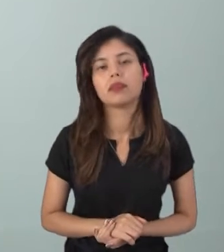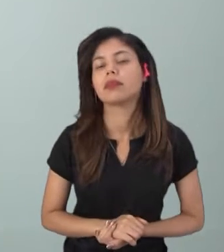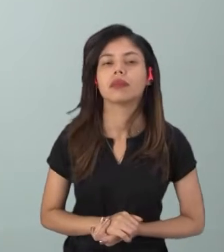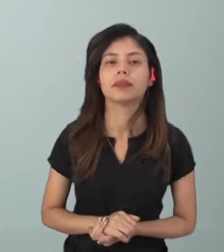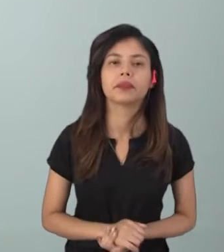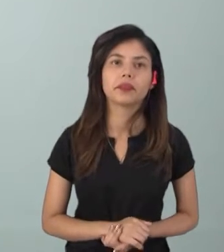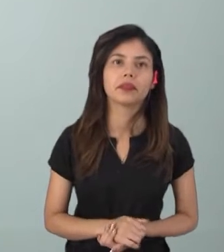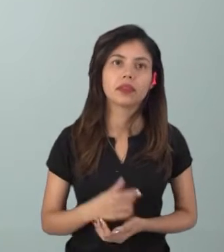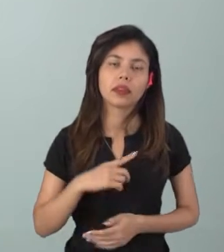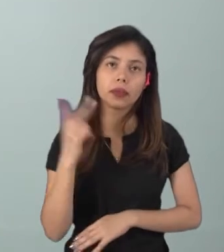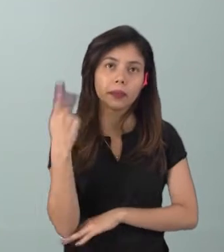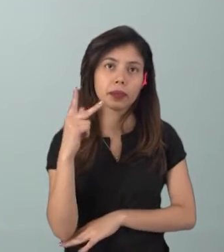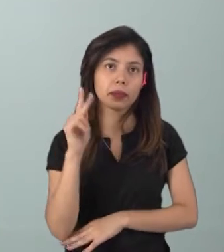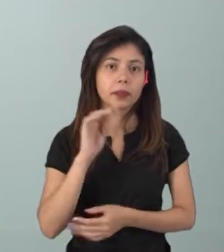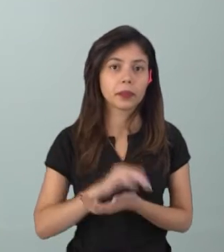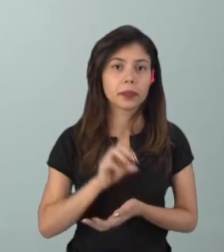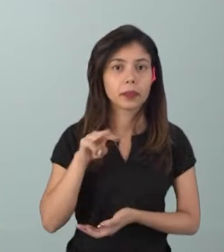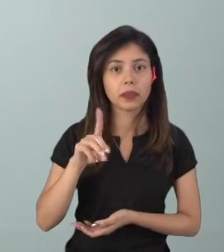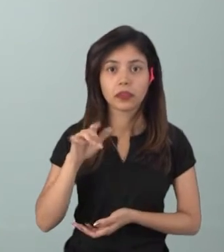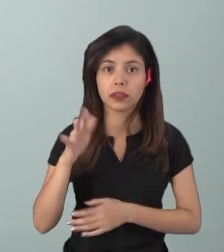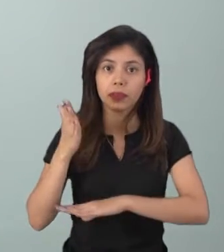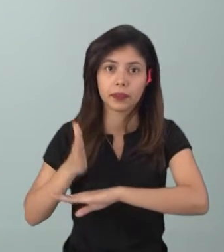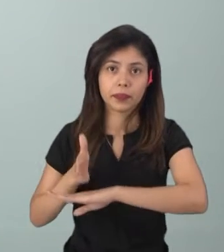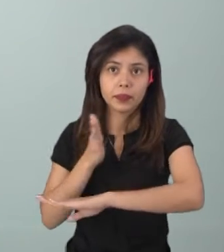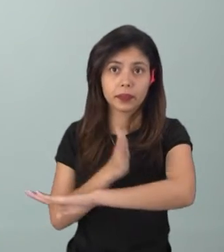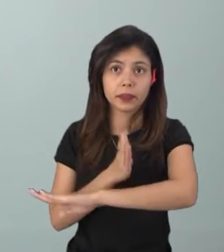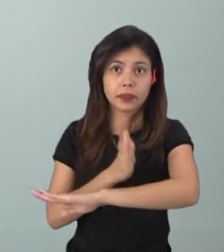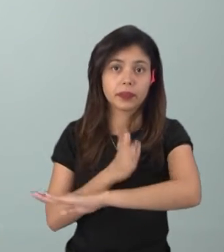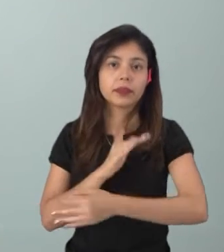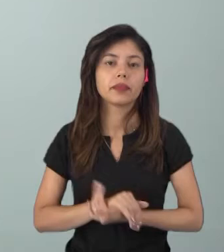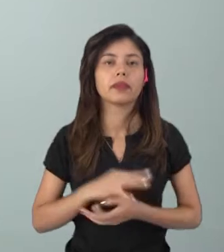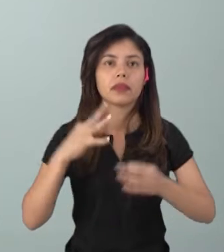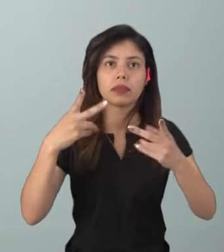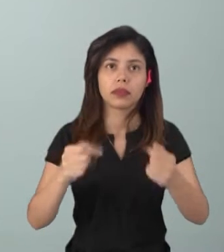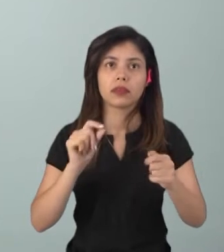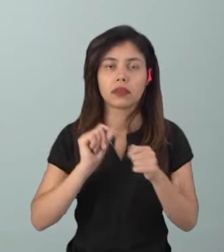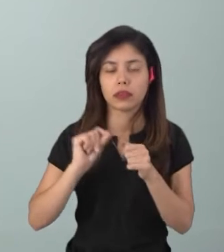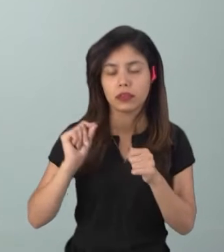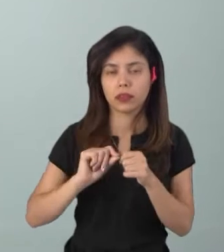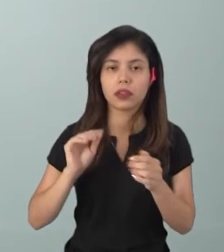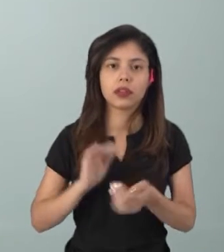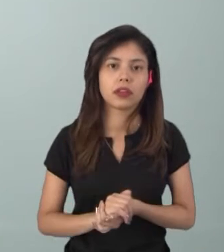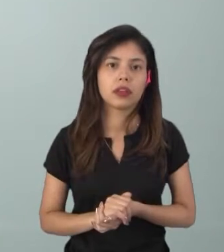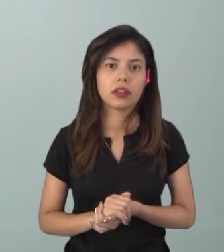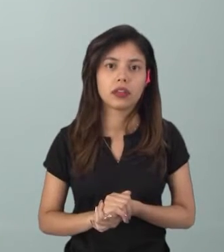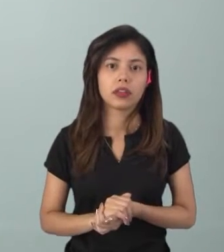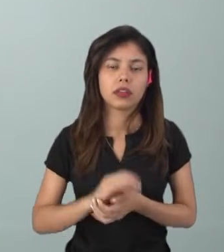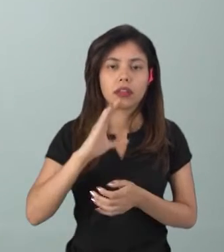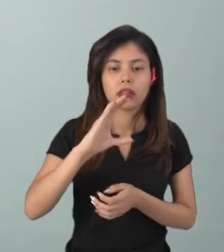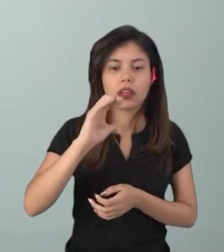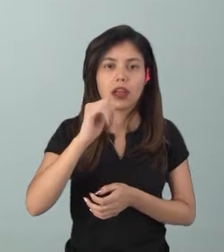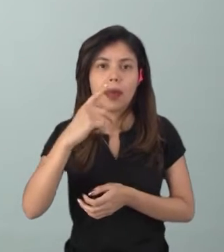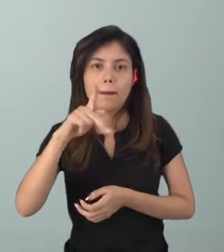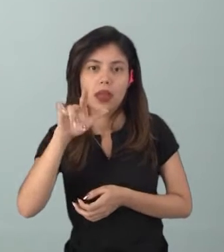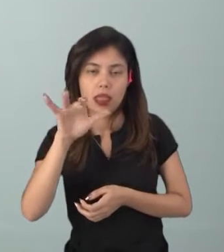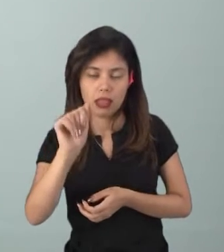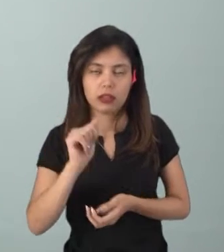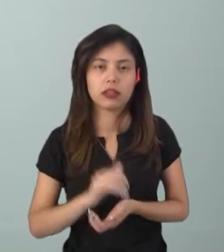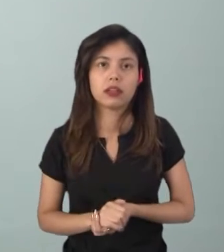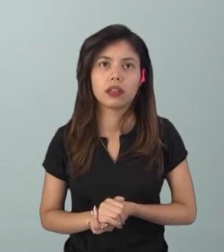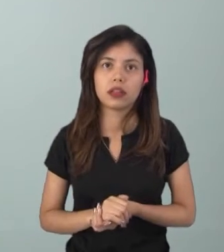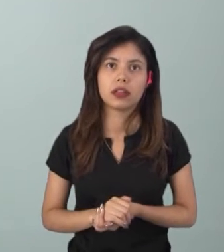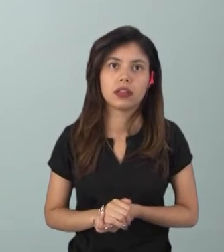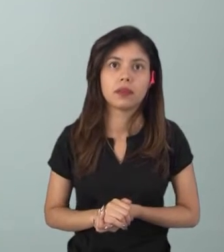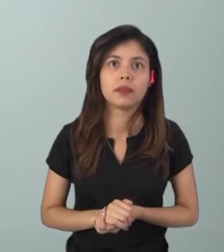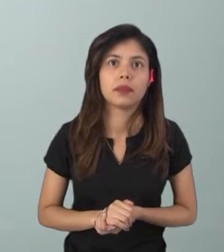nós temos aí o período medieval, onde temos as obras sacras feitas principalmente na Capela Sistina, por